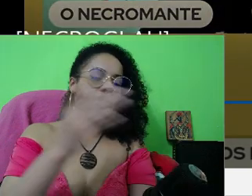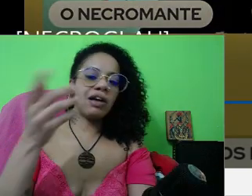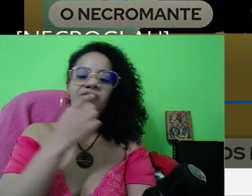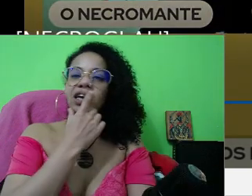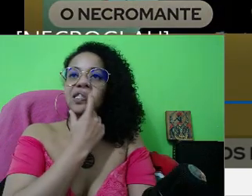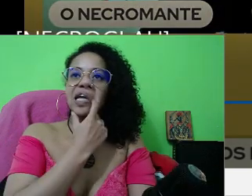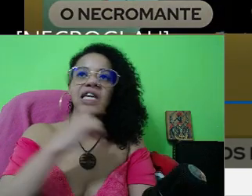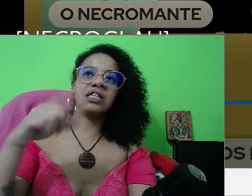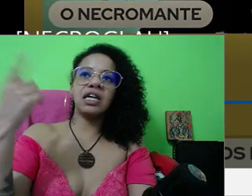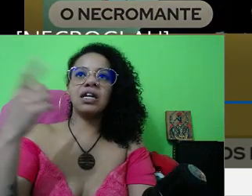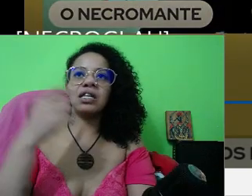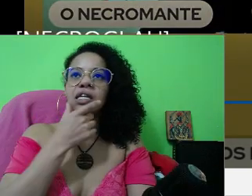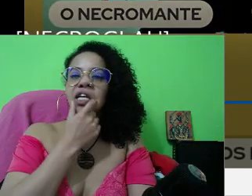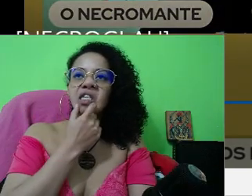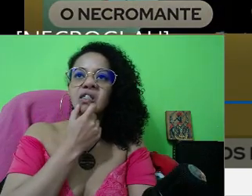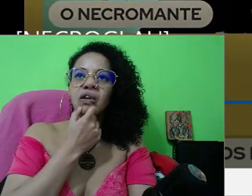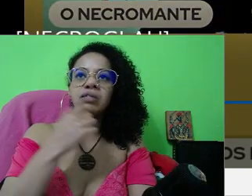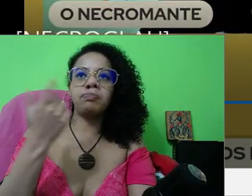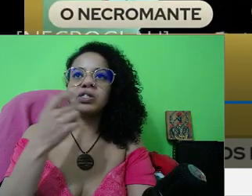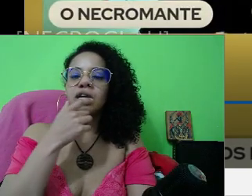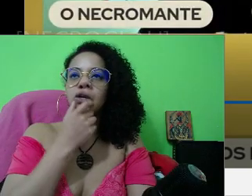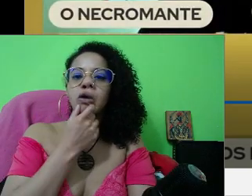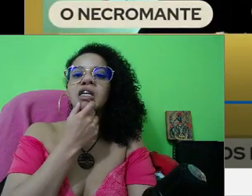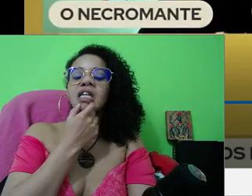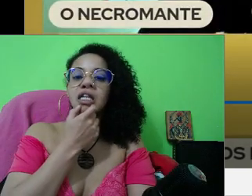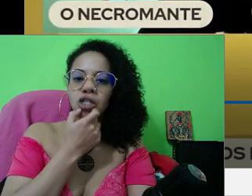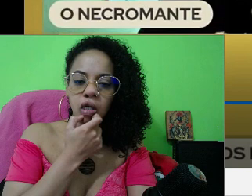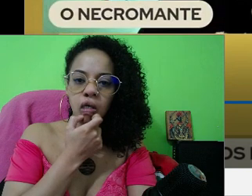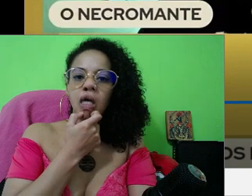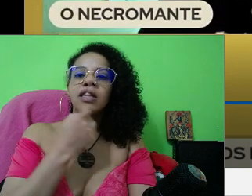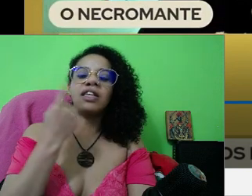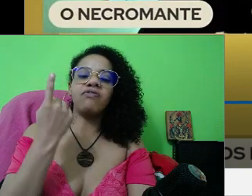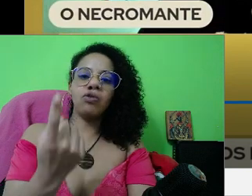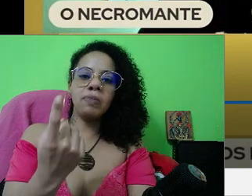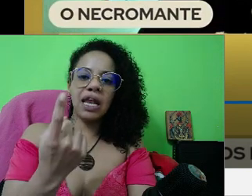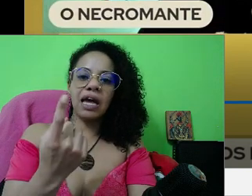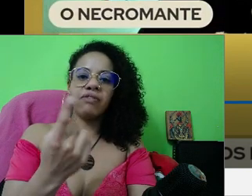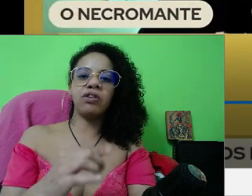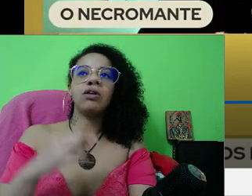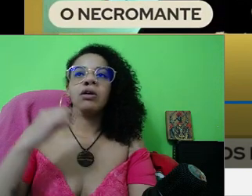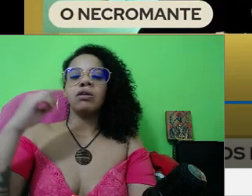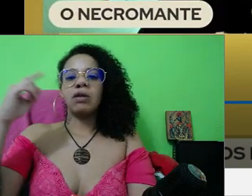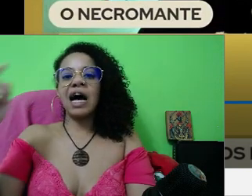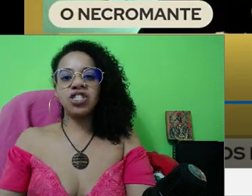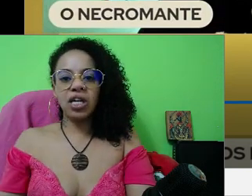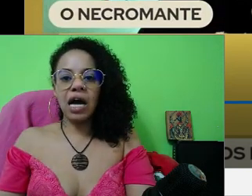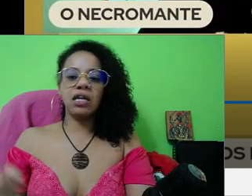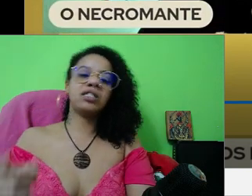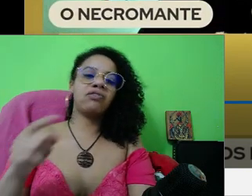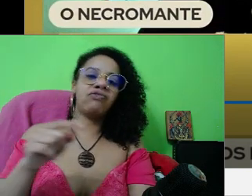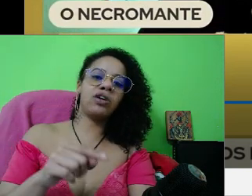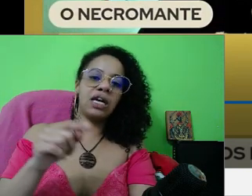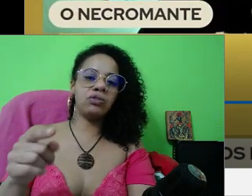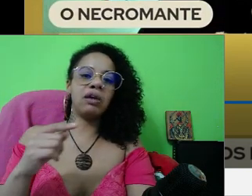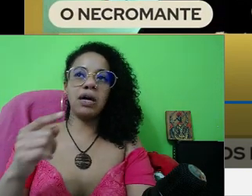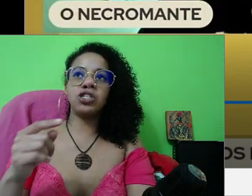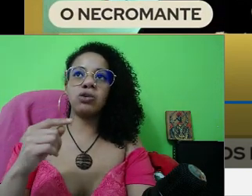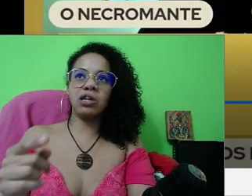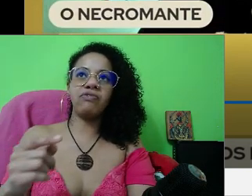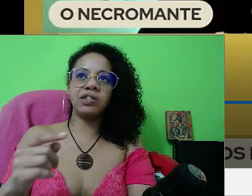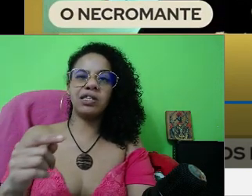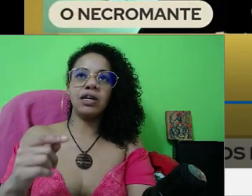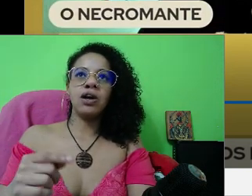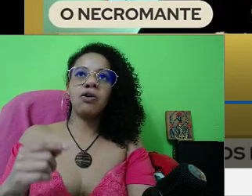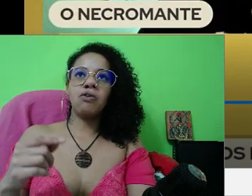toda vez na quinzena das eleições posteriores entendi teve uma live radicalis que foi esse